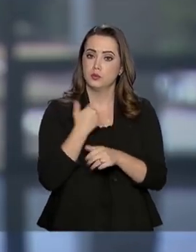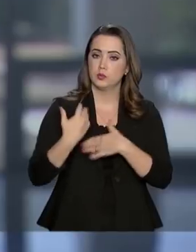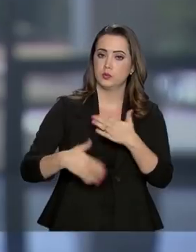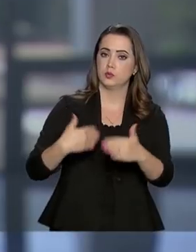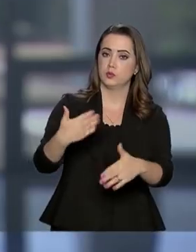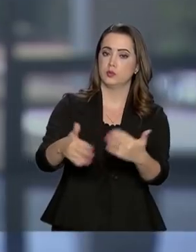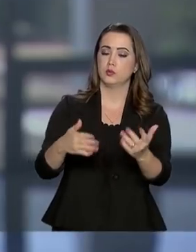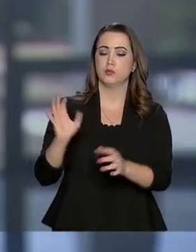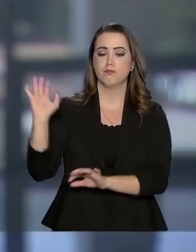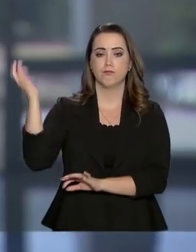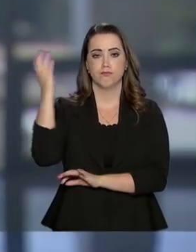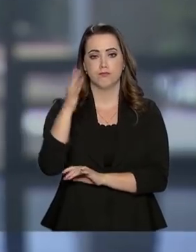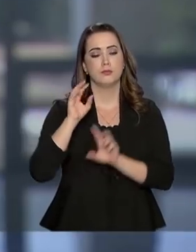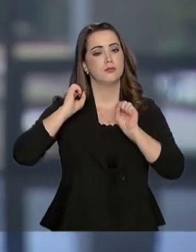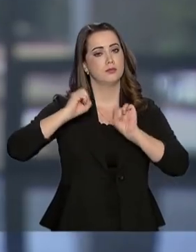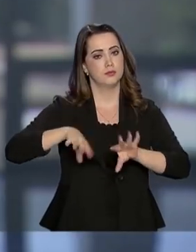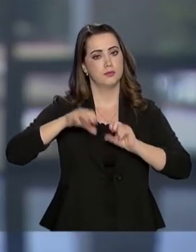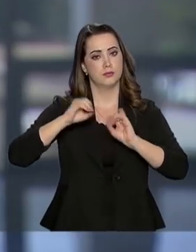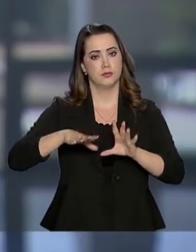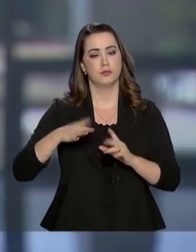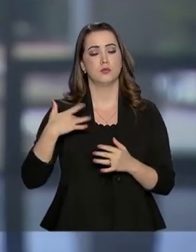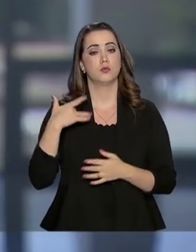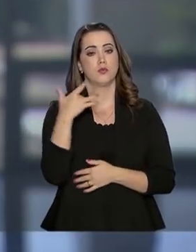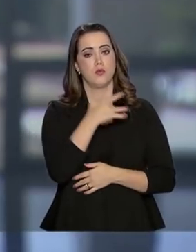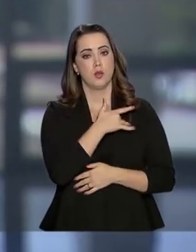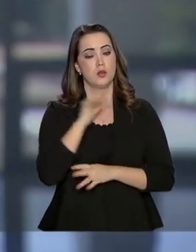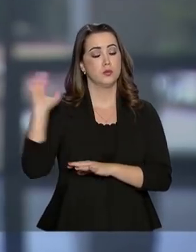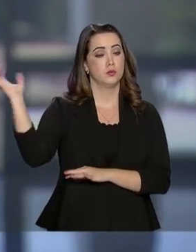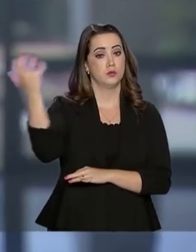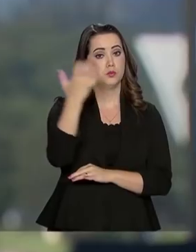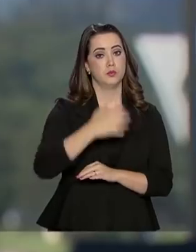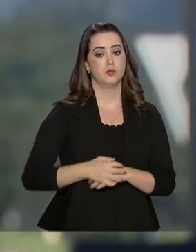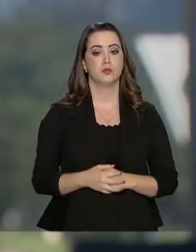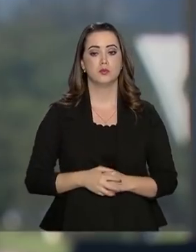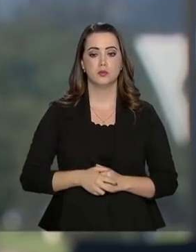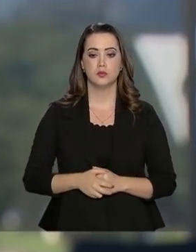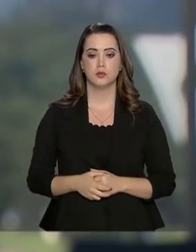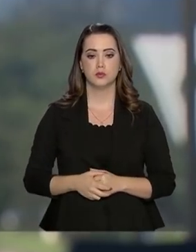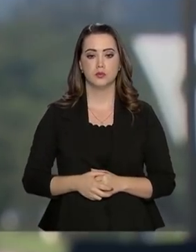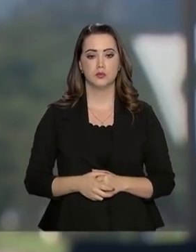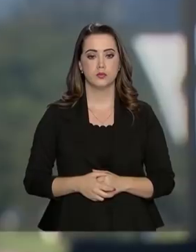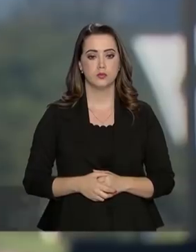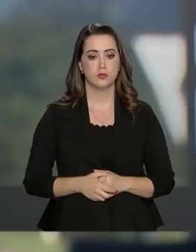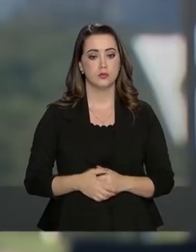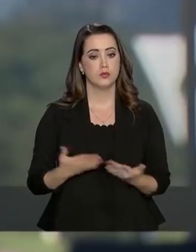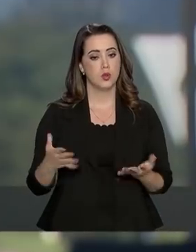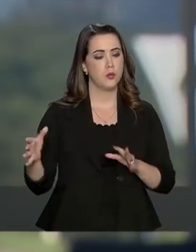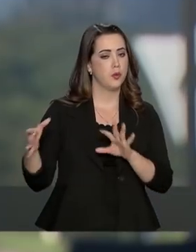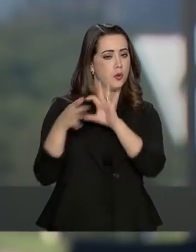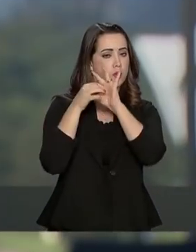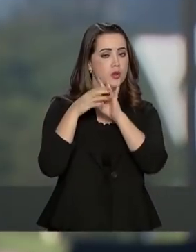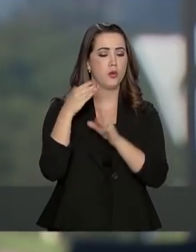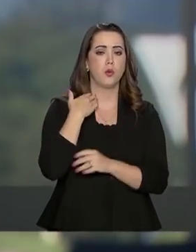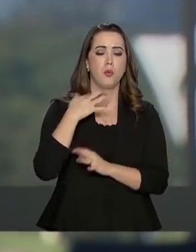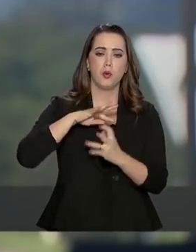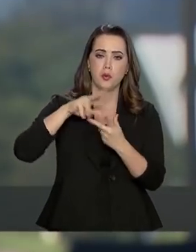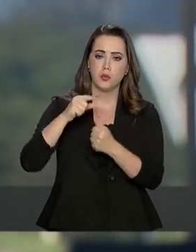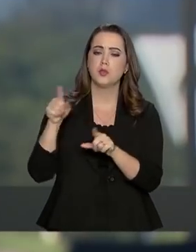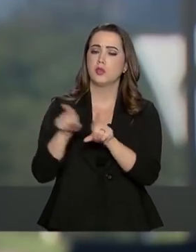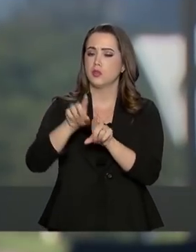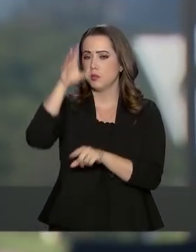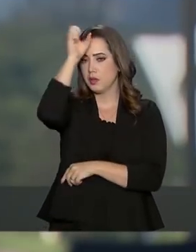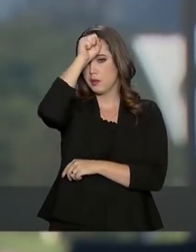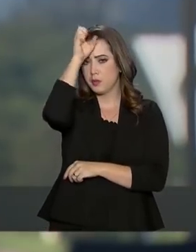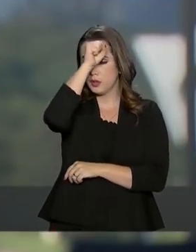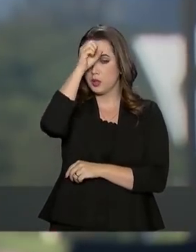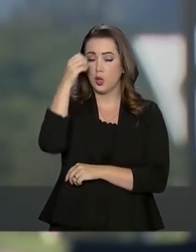desenvolvimento urbano, educação, saúde e meio ambiente. É uma parceria onde o Banco Mundial também aprendeu muito do